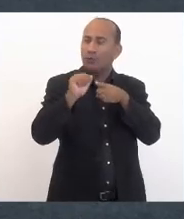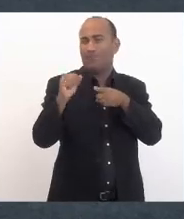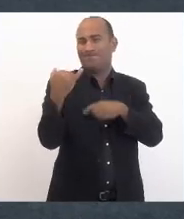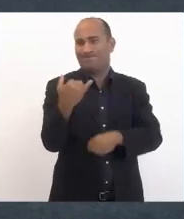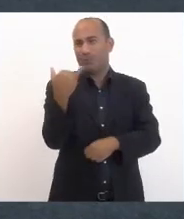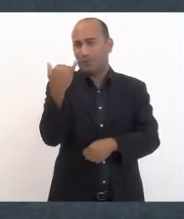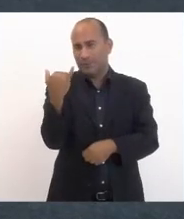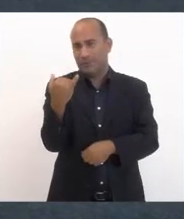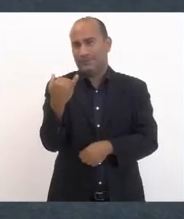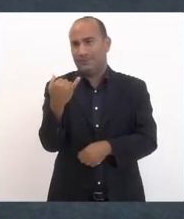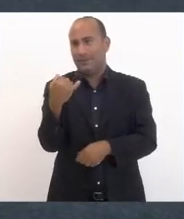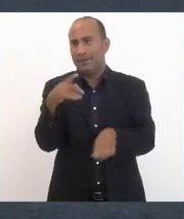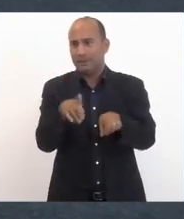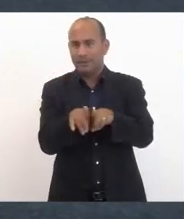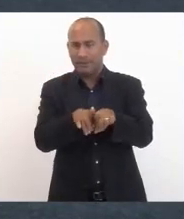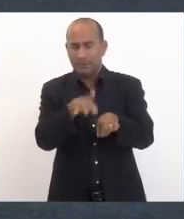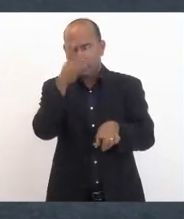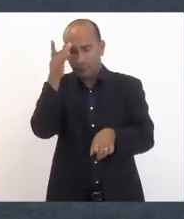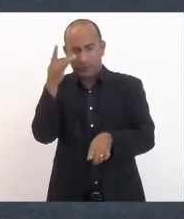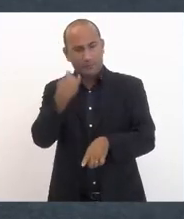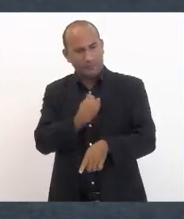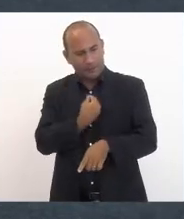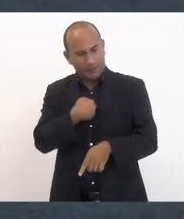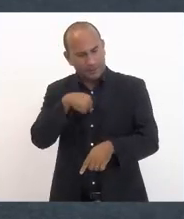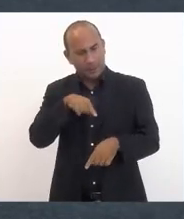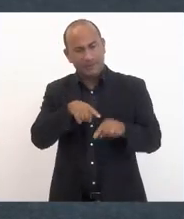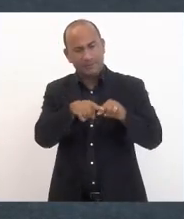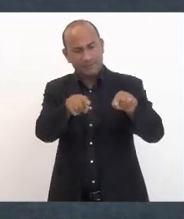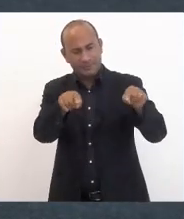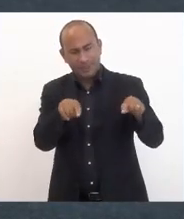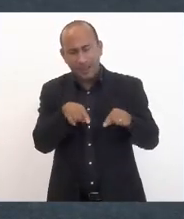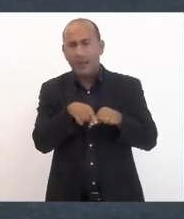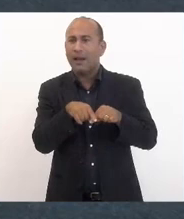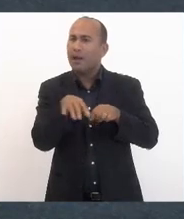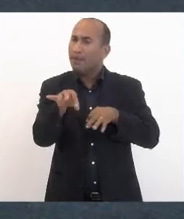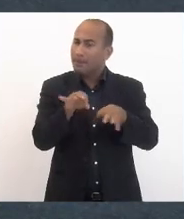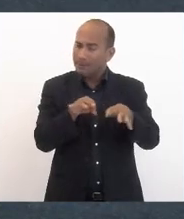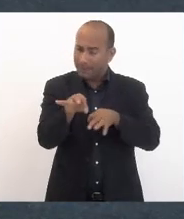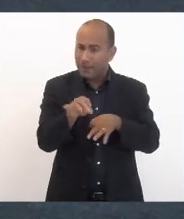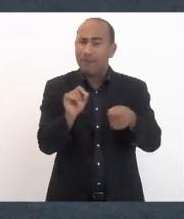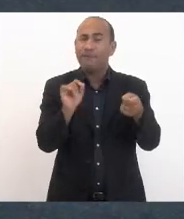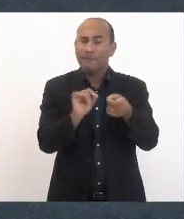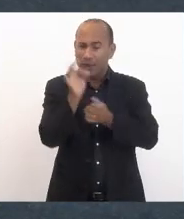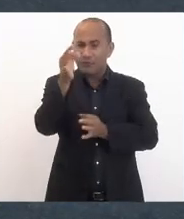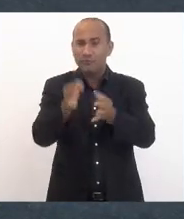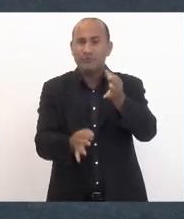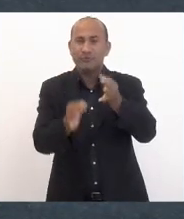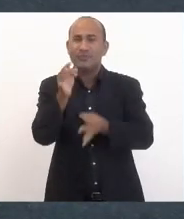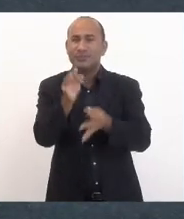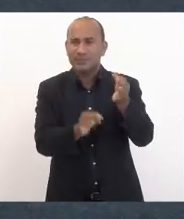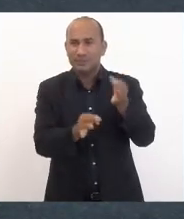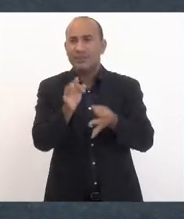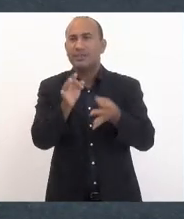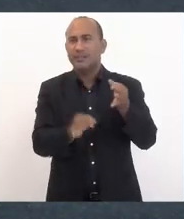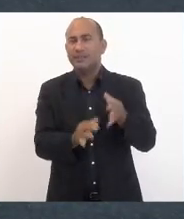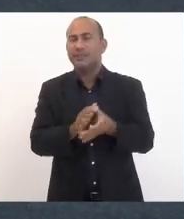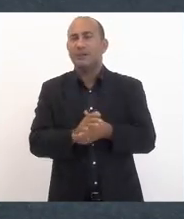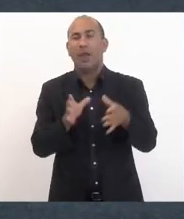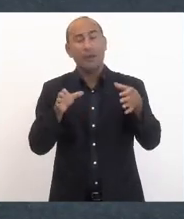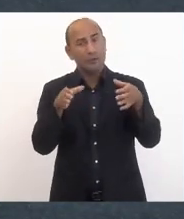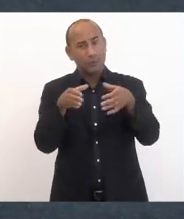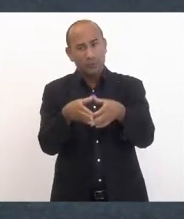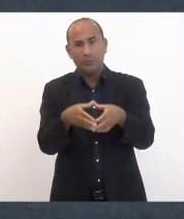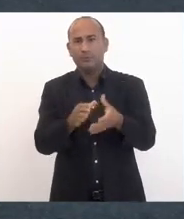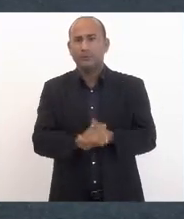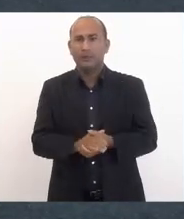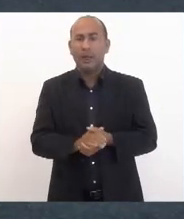auditores e auditoras do meu gabinete. Esse projeto de isonomia faz justiça com essa carreira, com essa categoria.